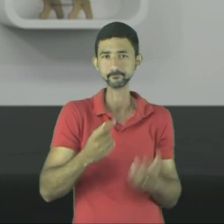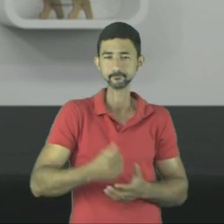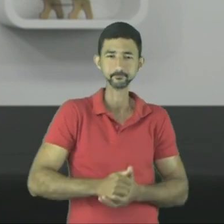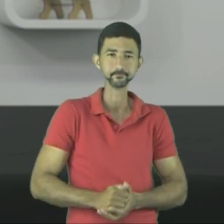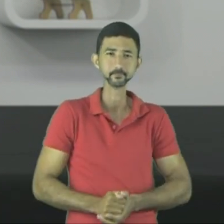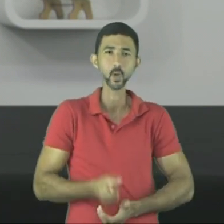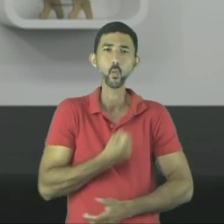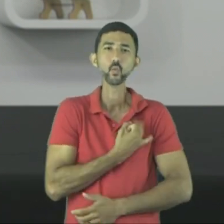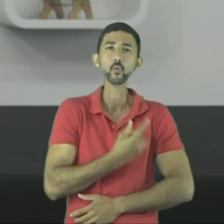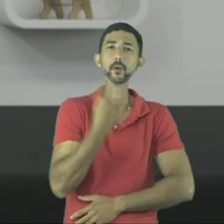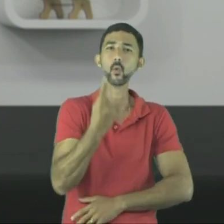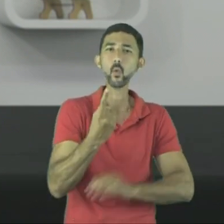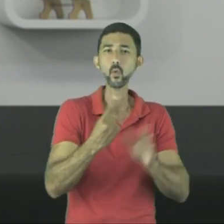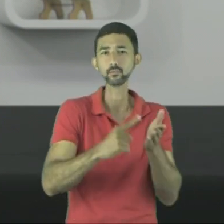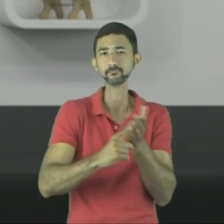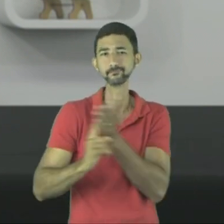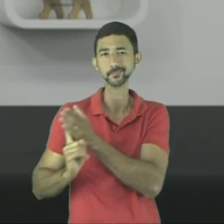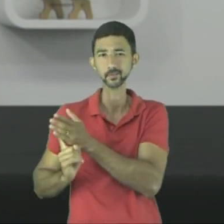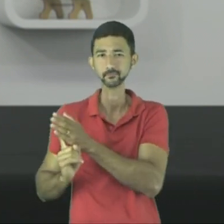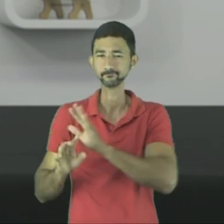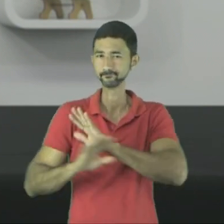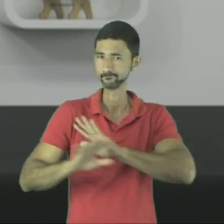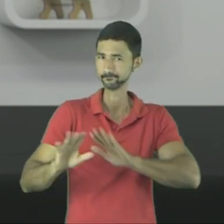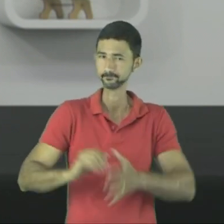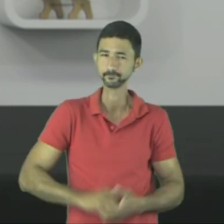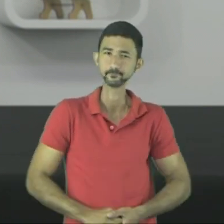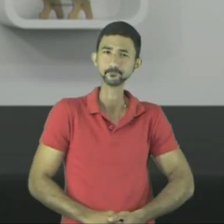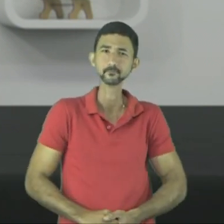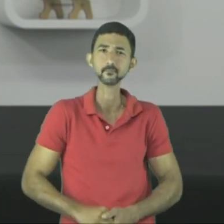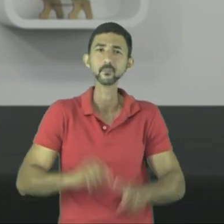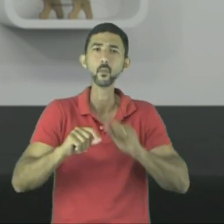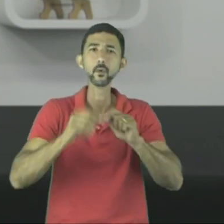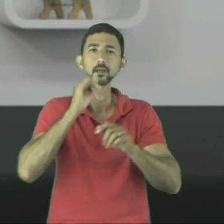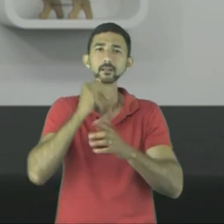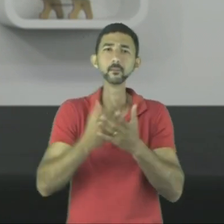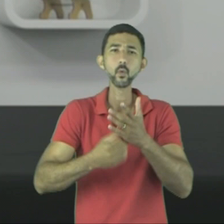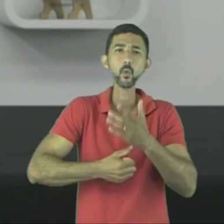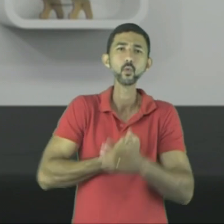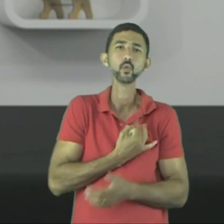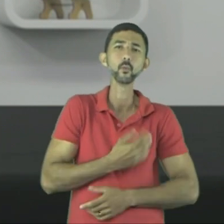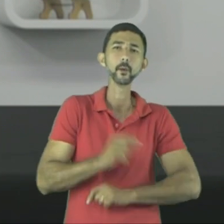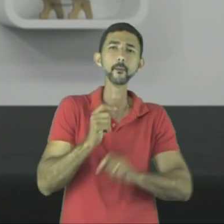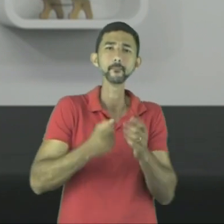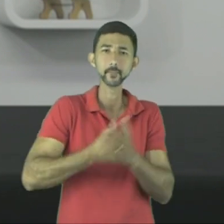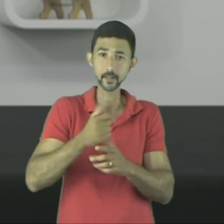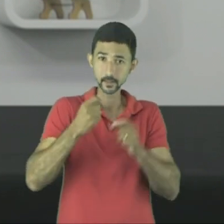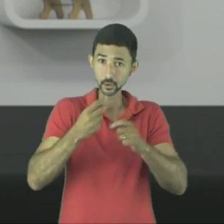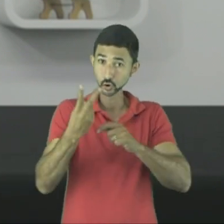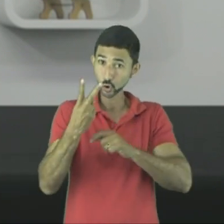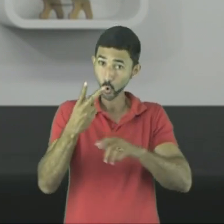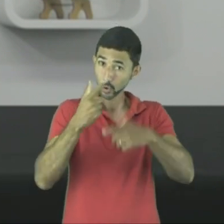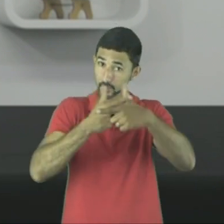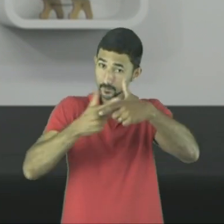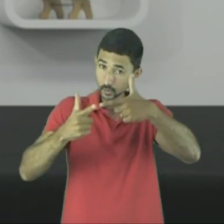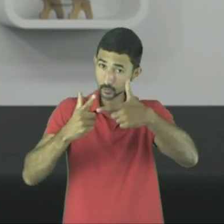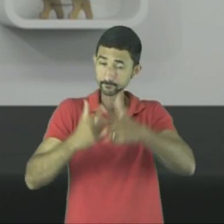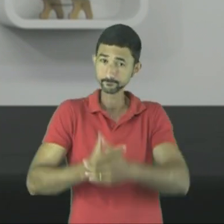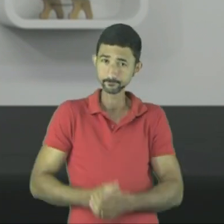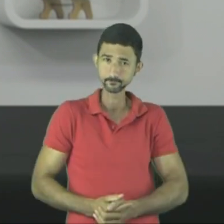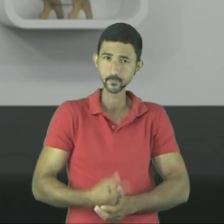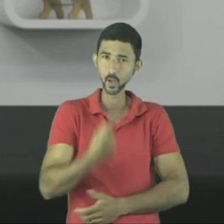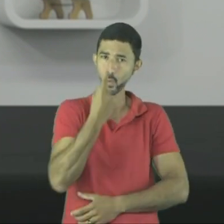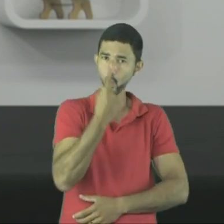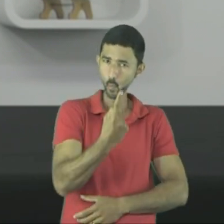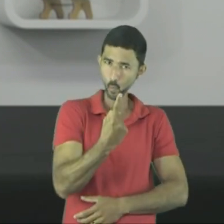números primos. Então, a gente já tem a primeira informação aí. Por quê? Para ser número primo, precisa ter dois divisores, o